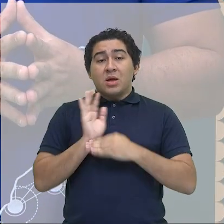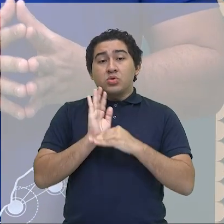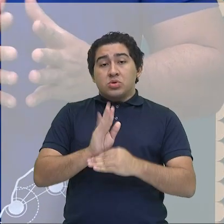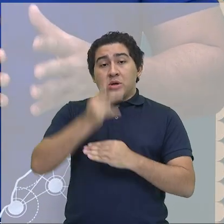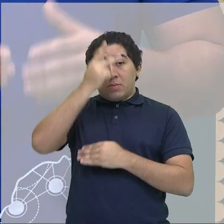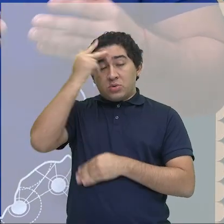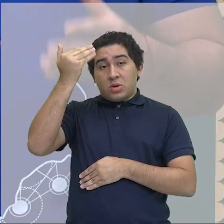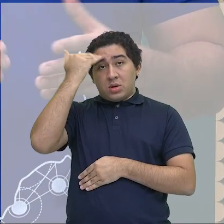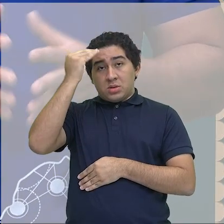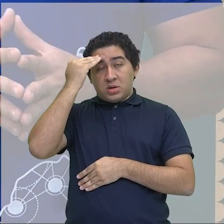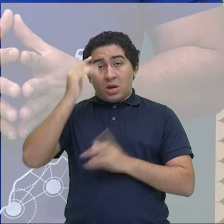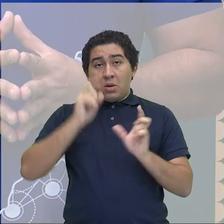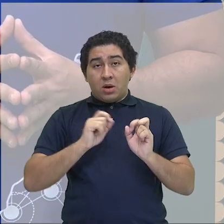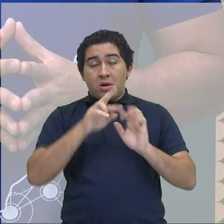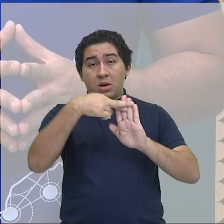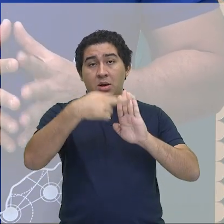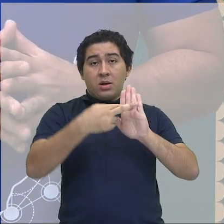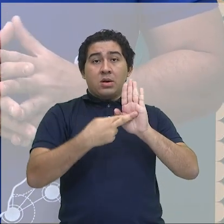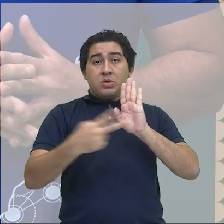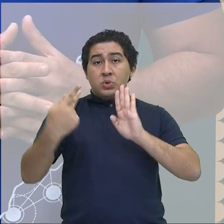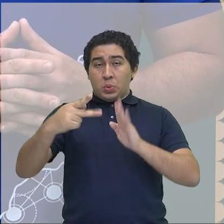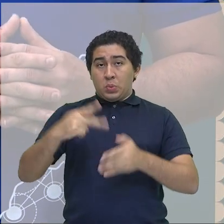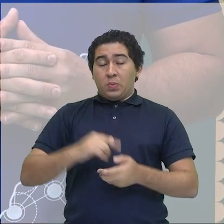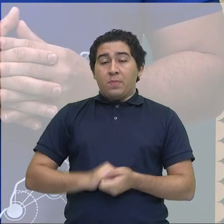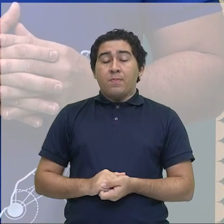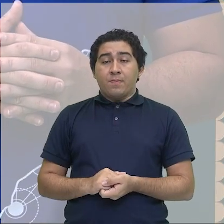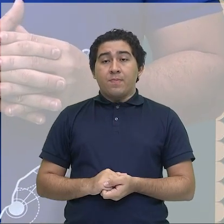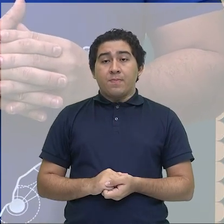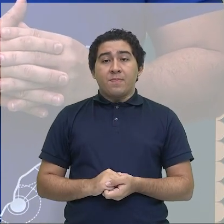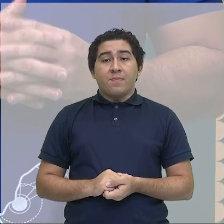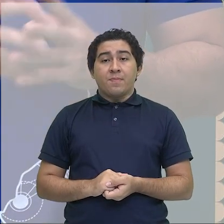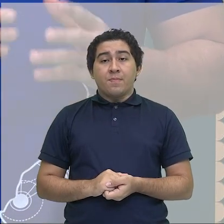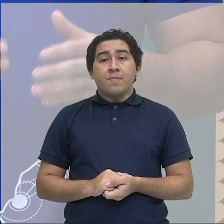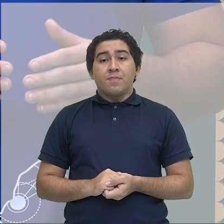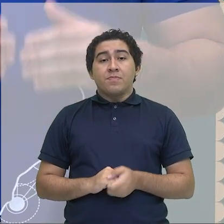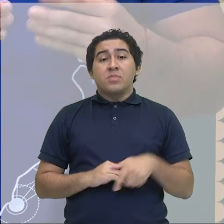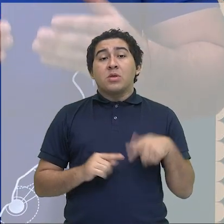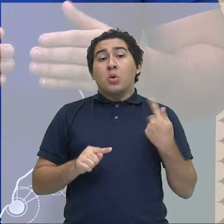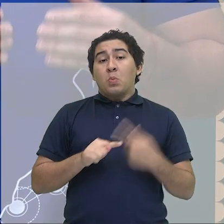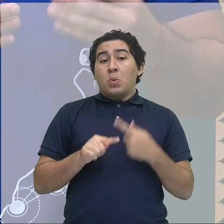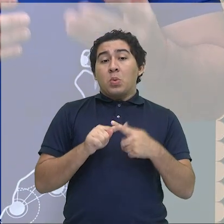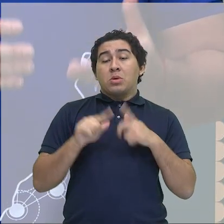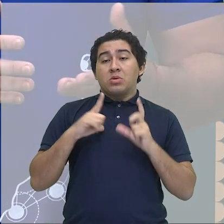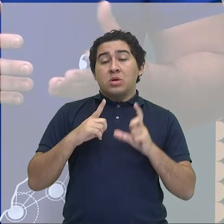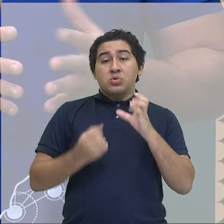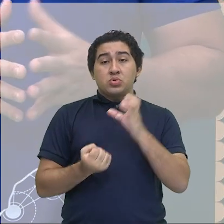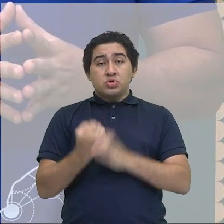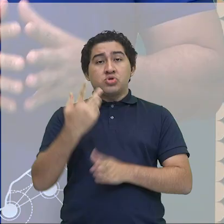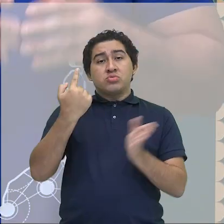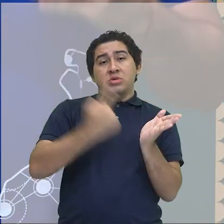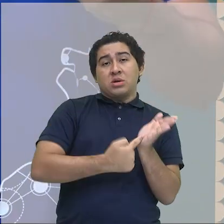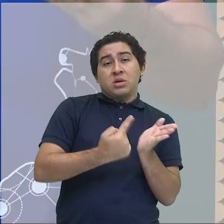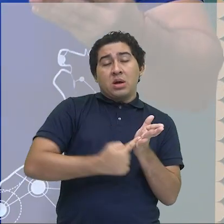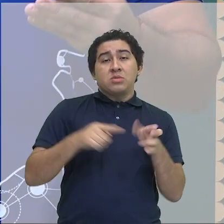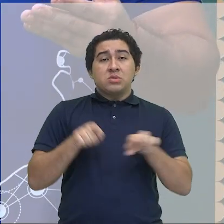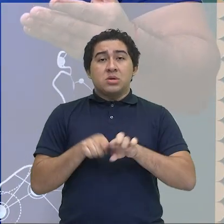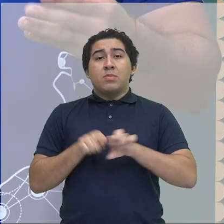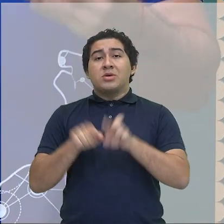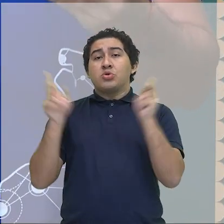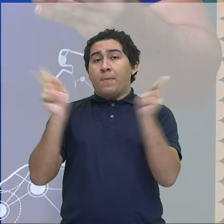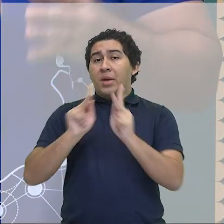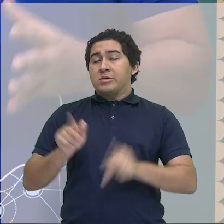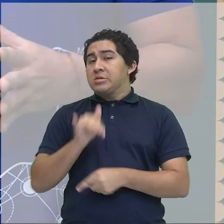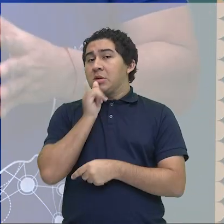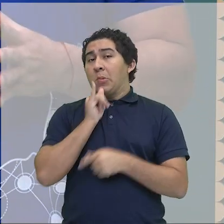ajudar aí na interpretação das suas cláusulas, né? O porquê que criaram aquele tratado, um tratado de